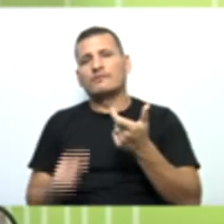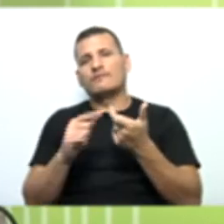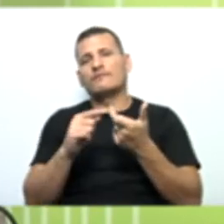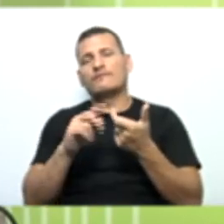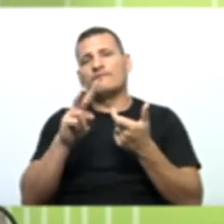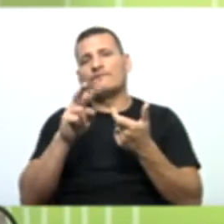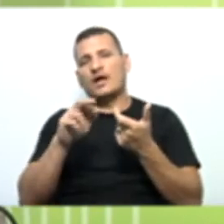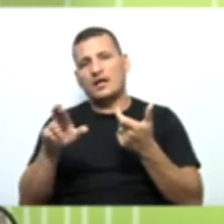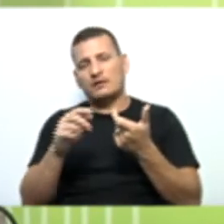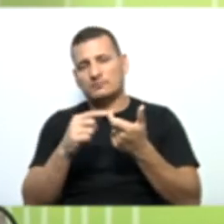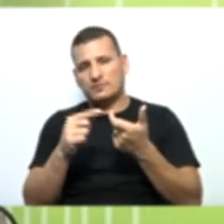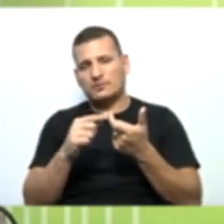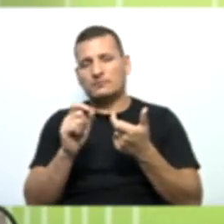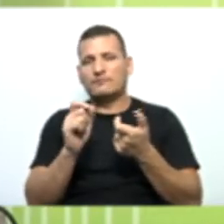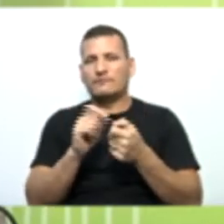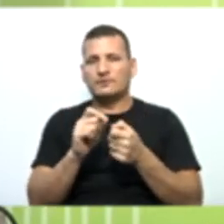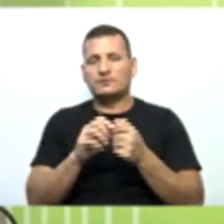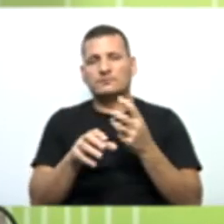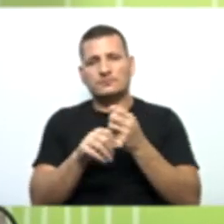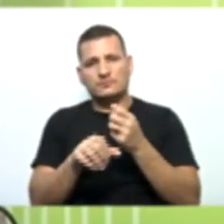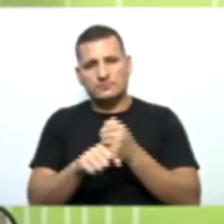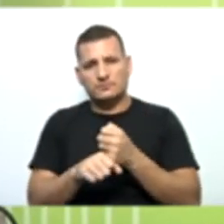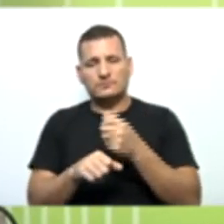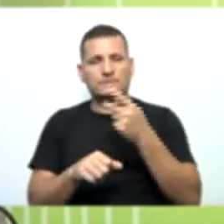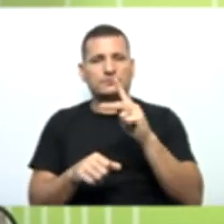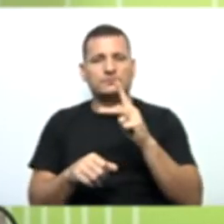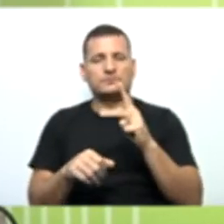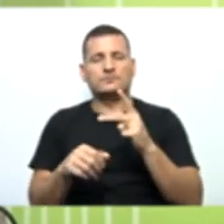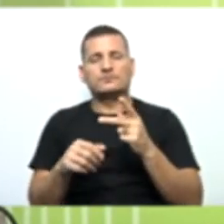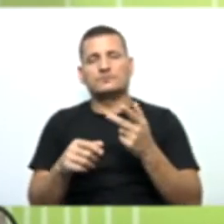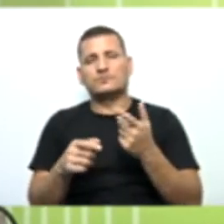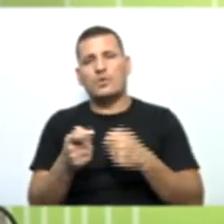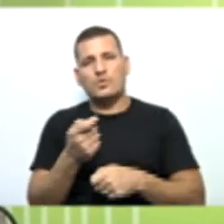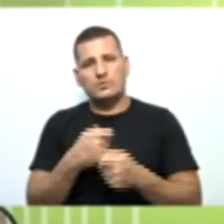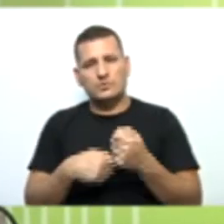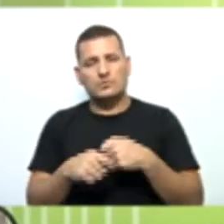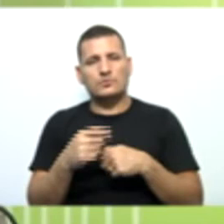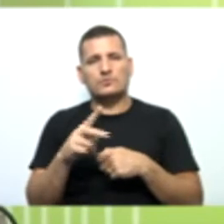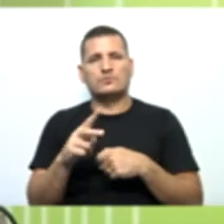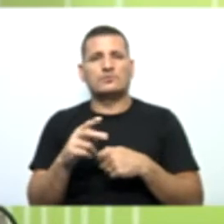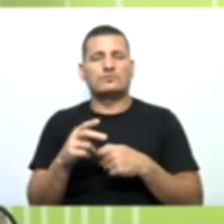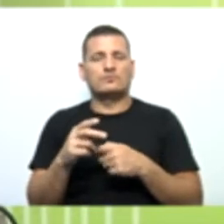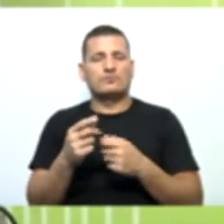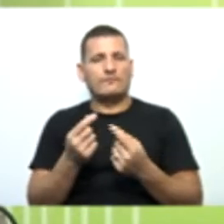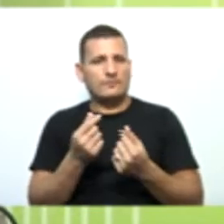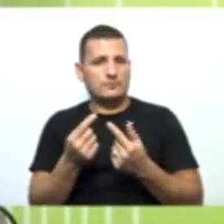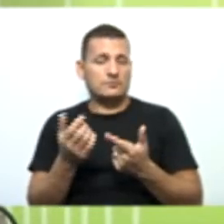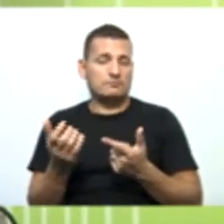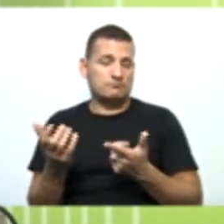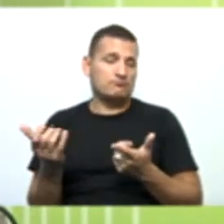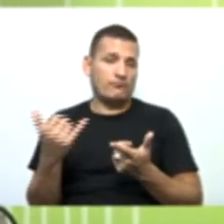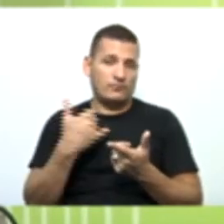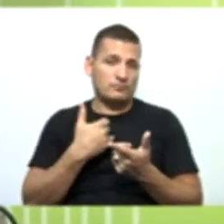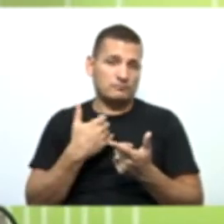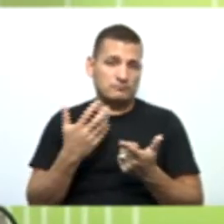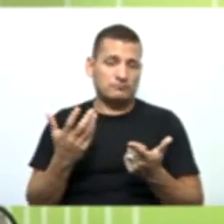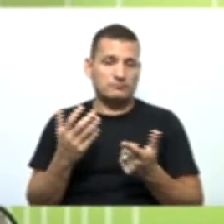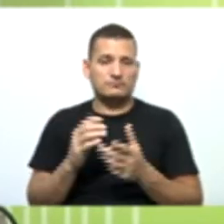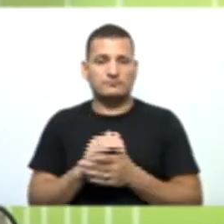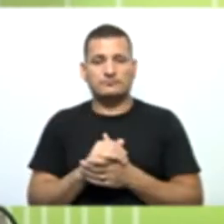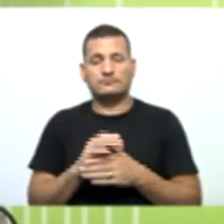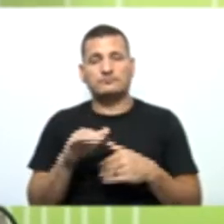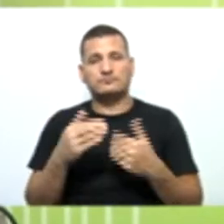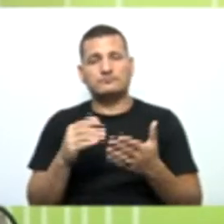esse cálculo, né? O seu contador, o seu financeiro informou dessa forma. Então, assim,